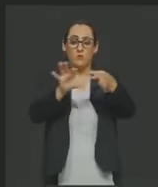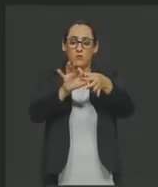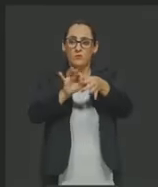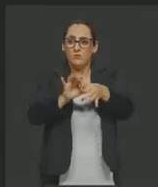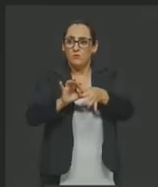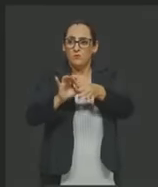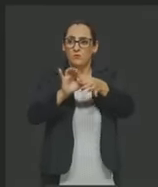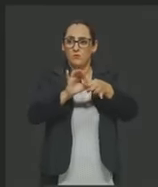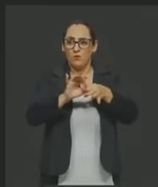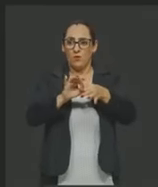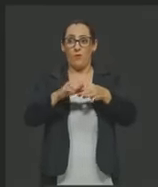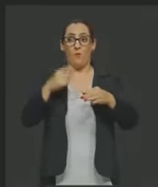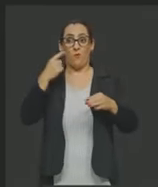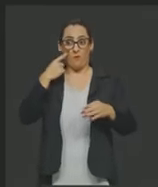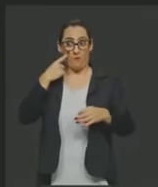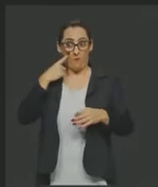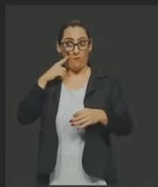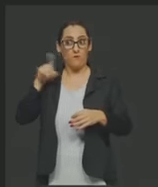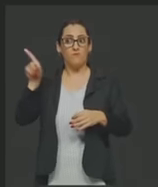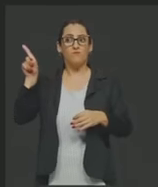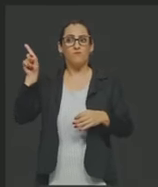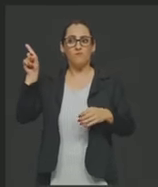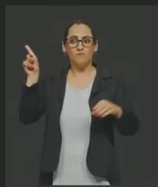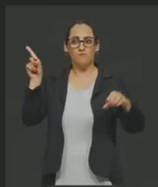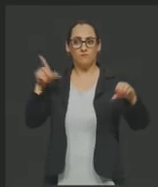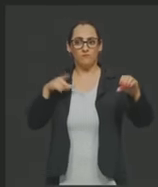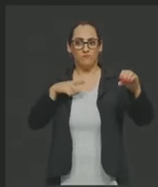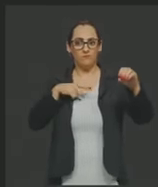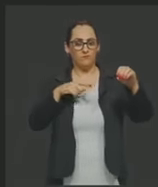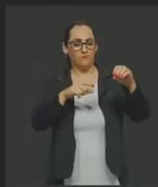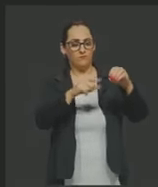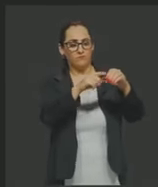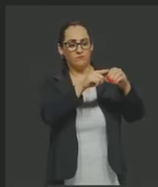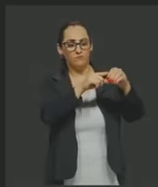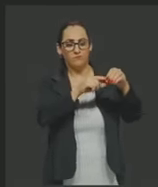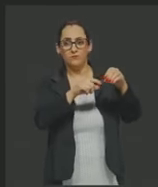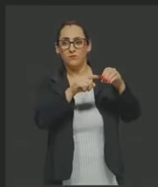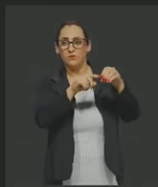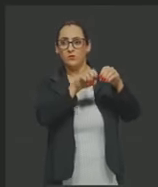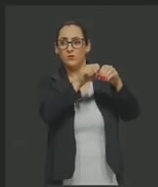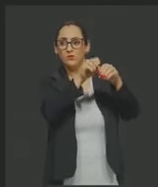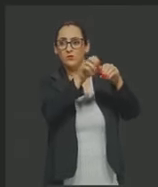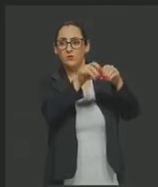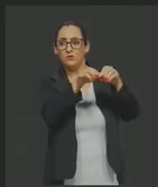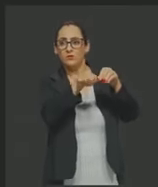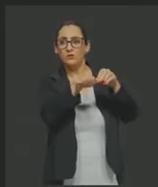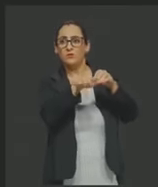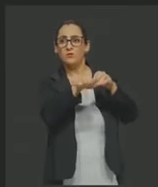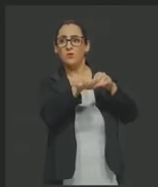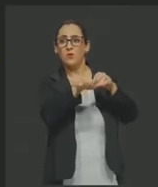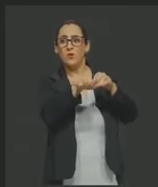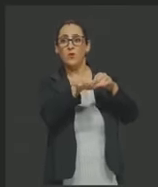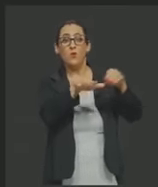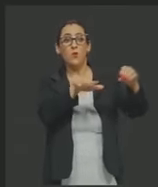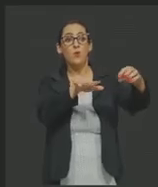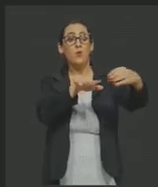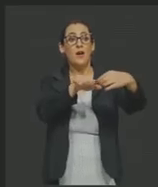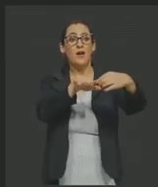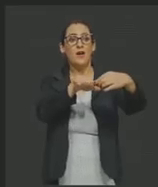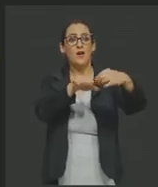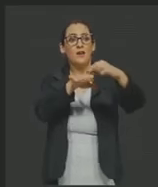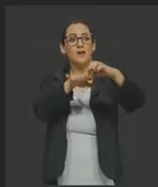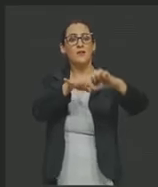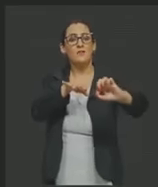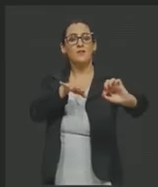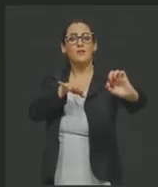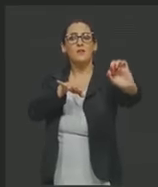eu tenho um neurônio, aqui a parte da terminação dele, e aqui o dendrito de outro neurônio. Então, existe